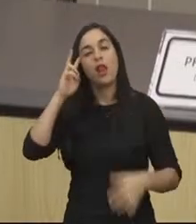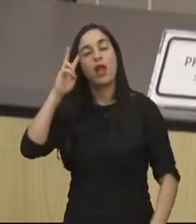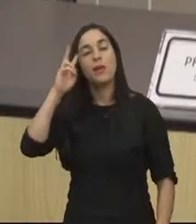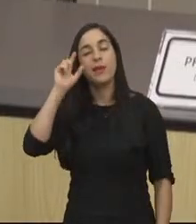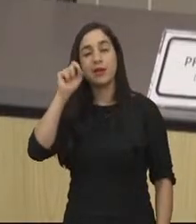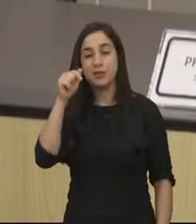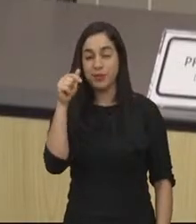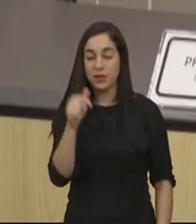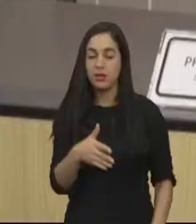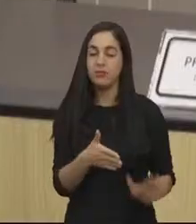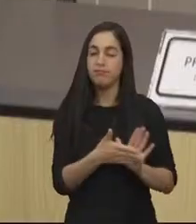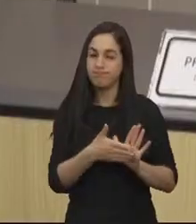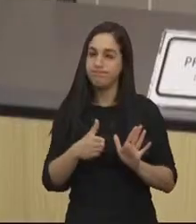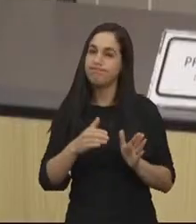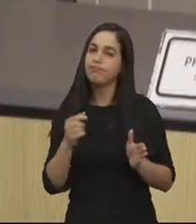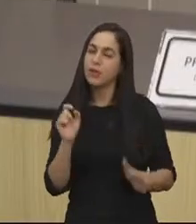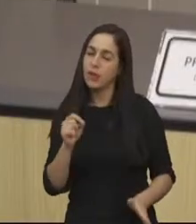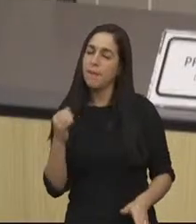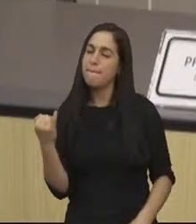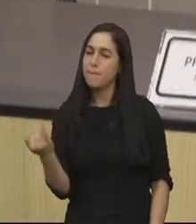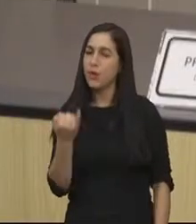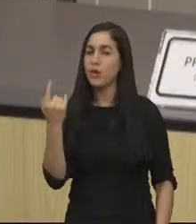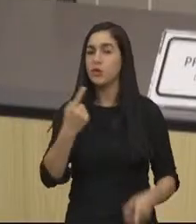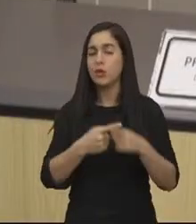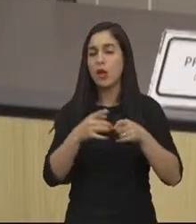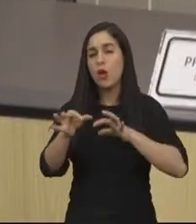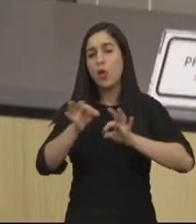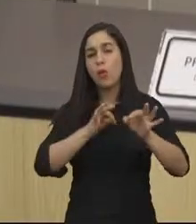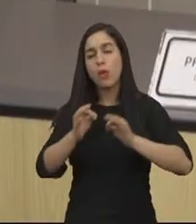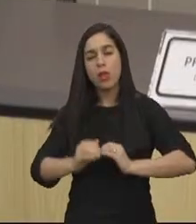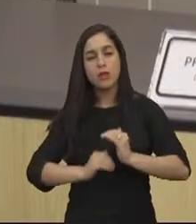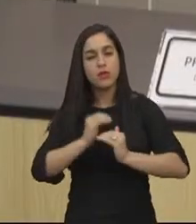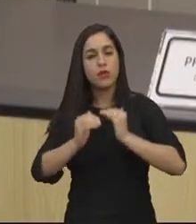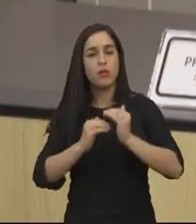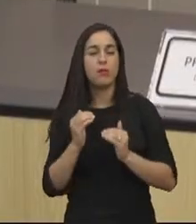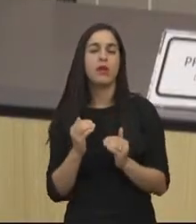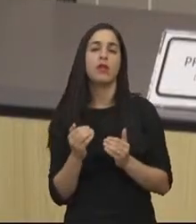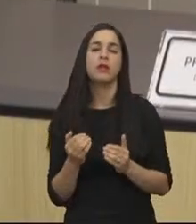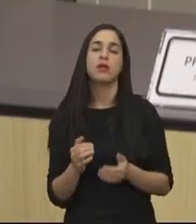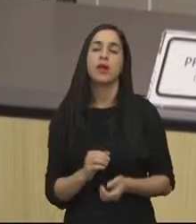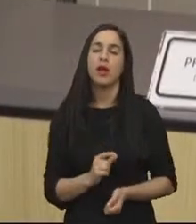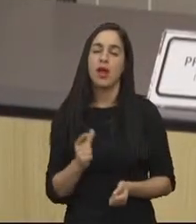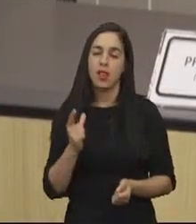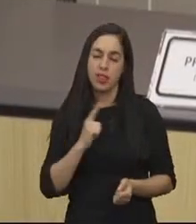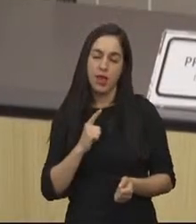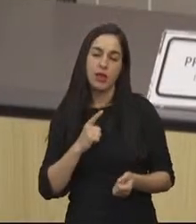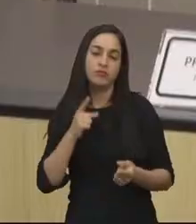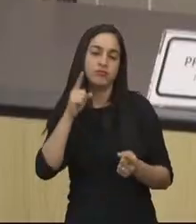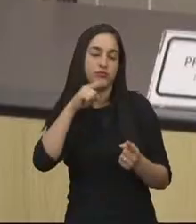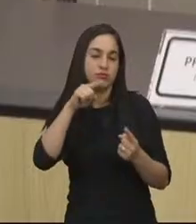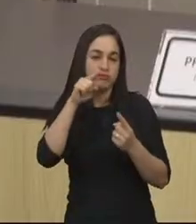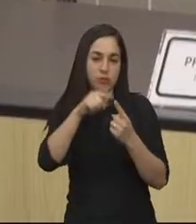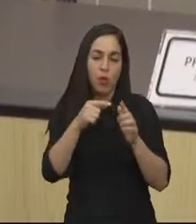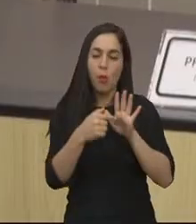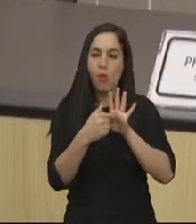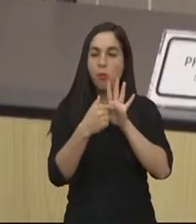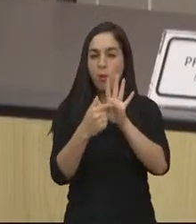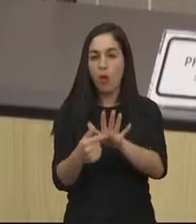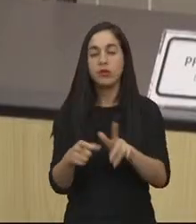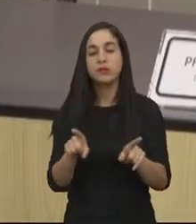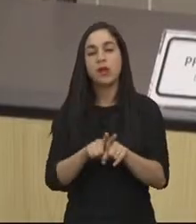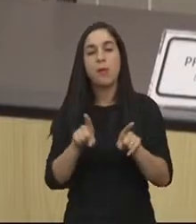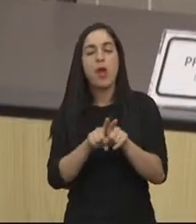desse processo, pois o Plano de Desenvolvimento Institucional é um documento que define a missão da instituição e